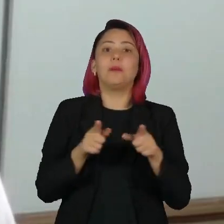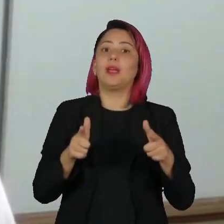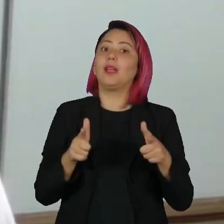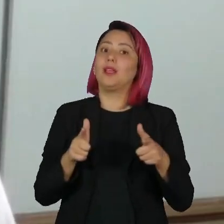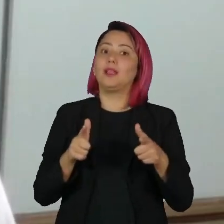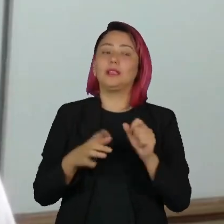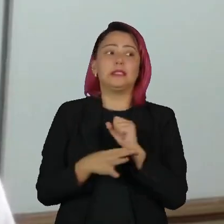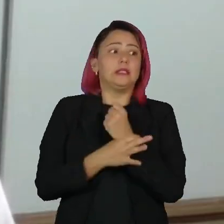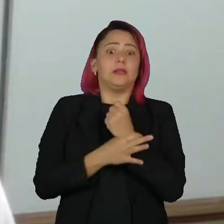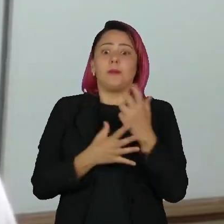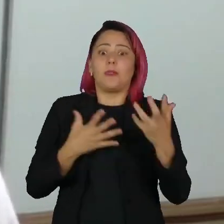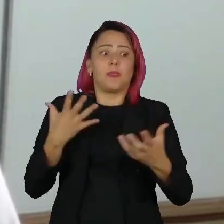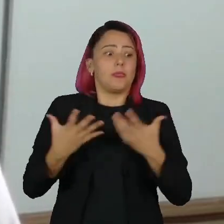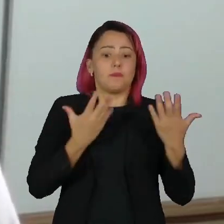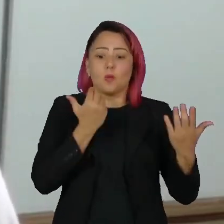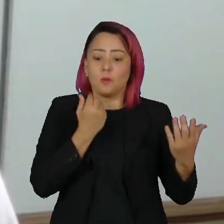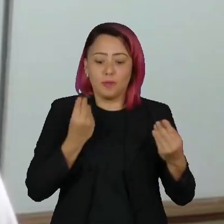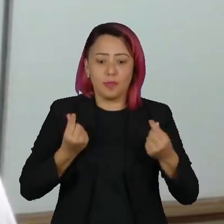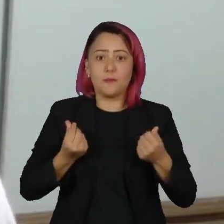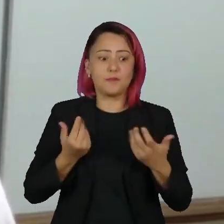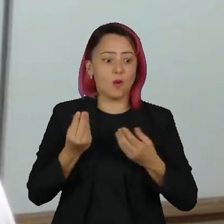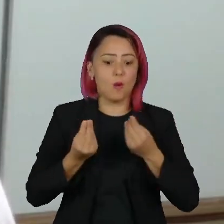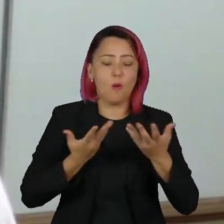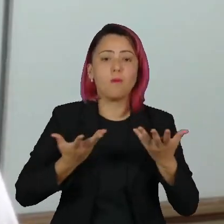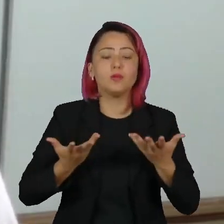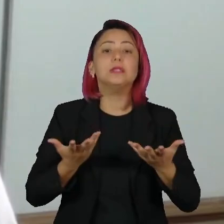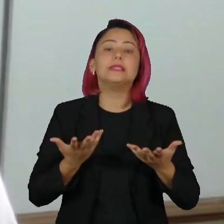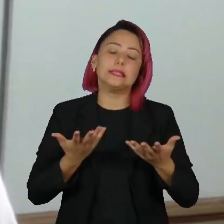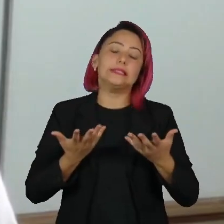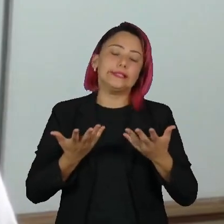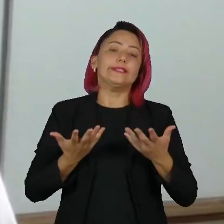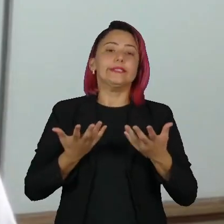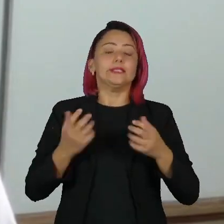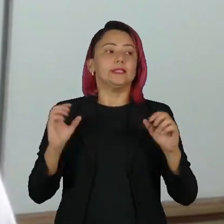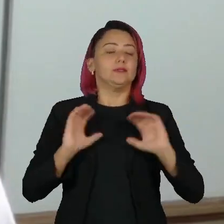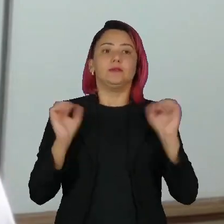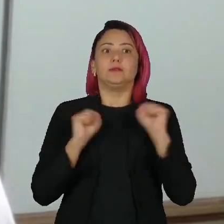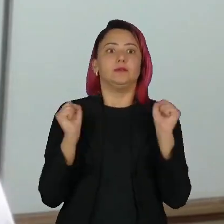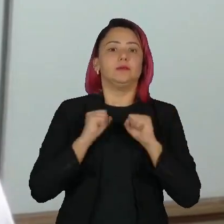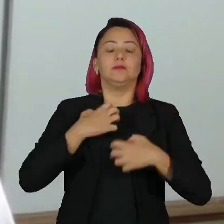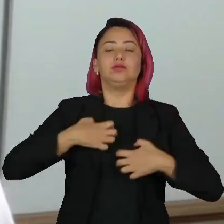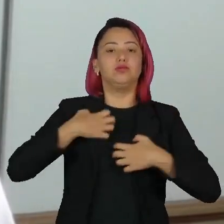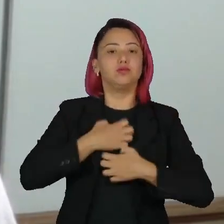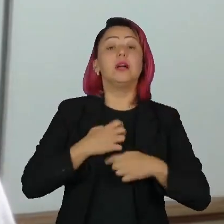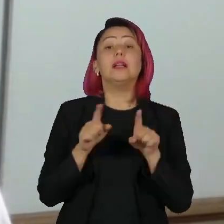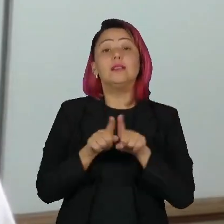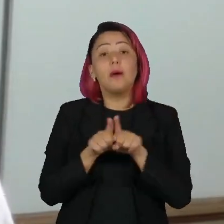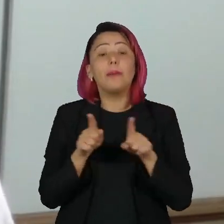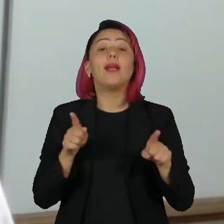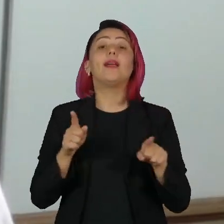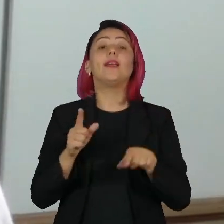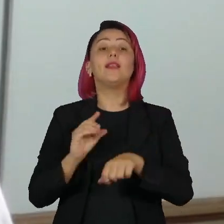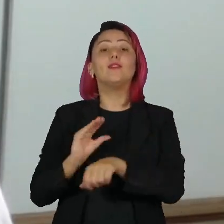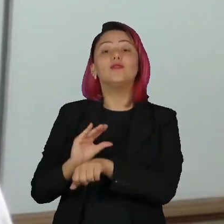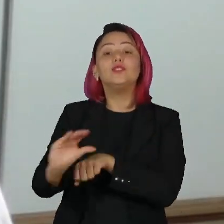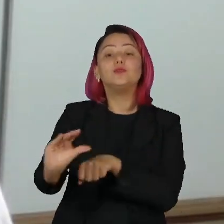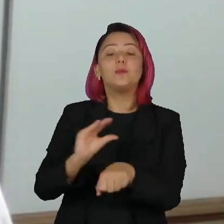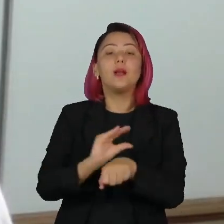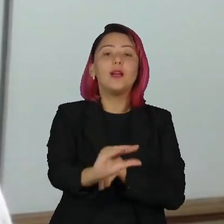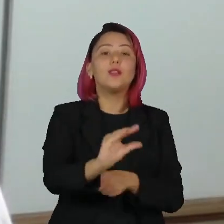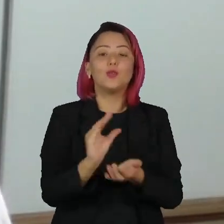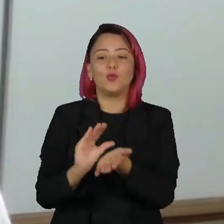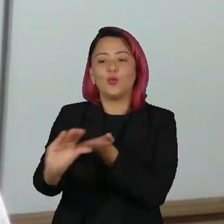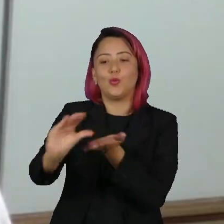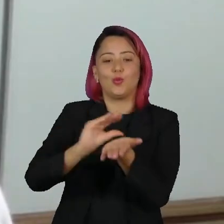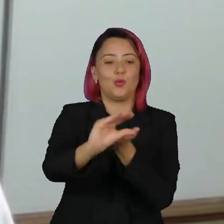da insegurança alimentar. Além disso, houve uma redução drástica dos investimentos nas políticas